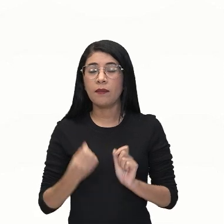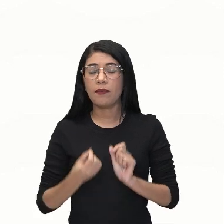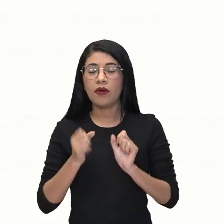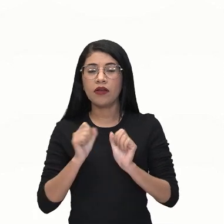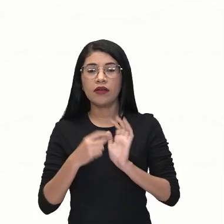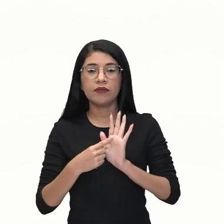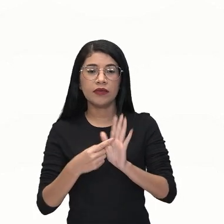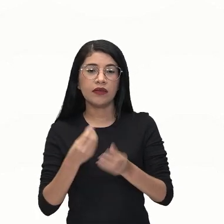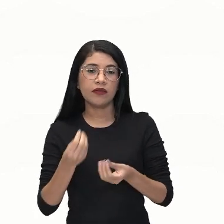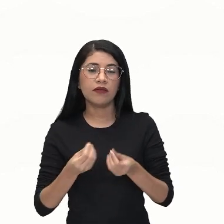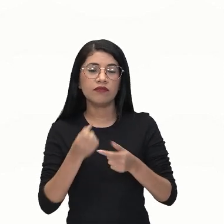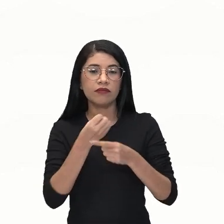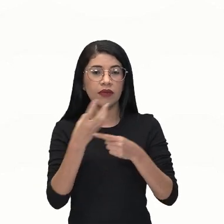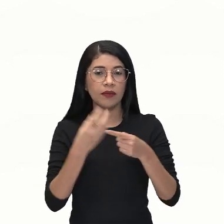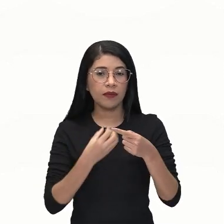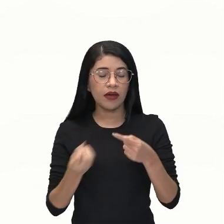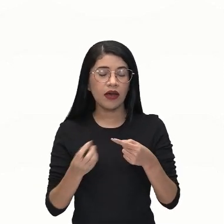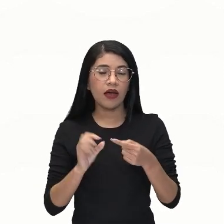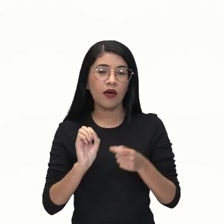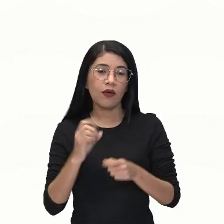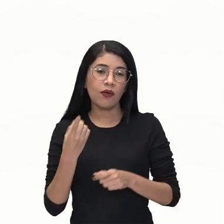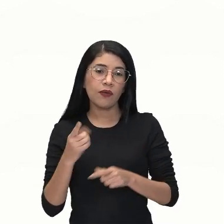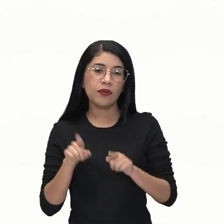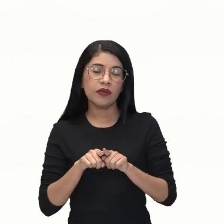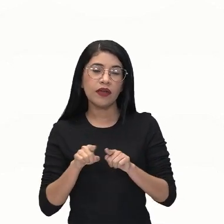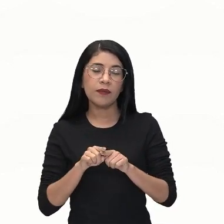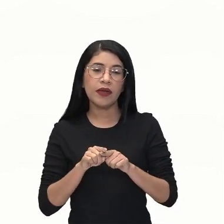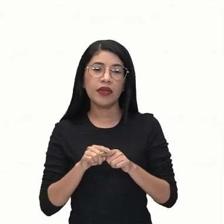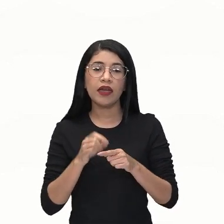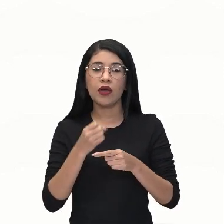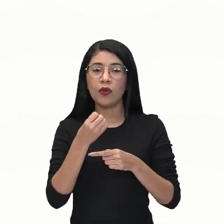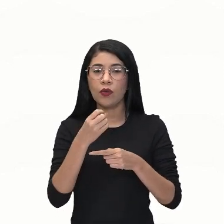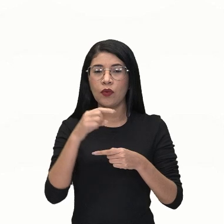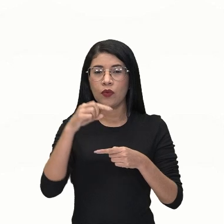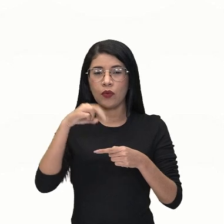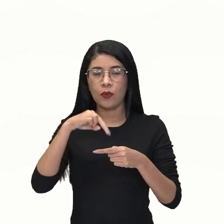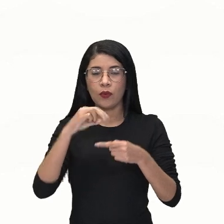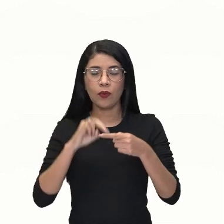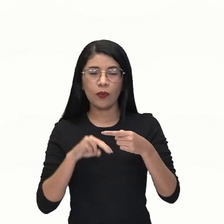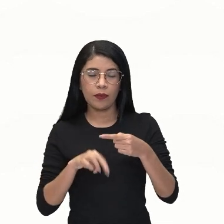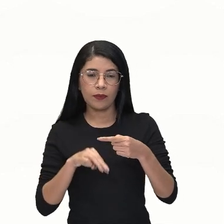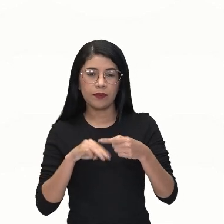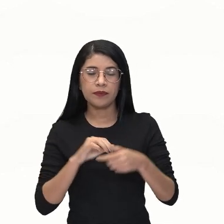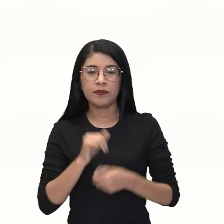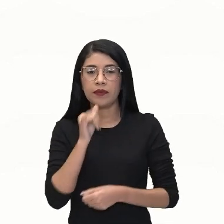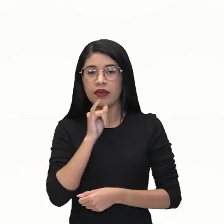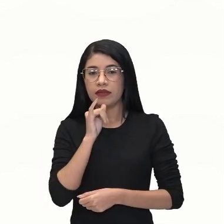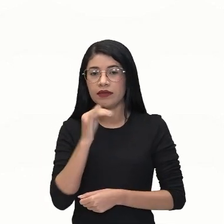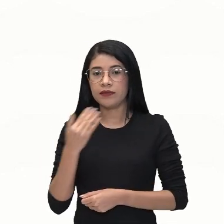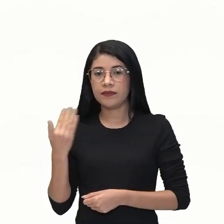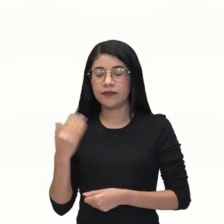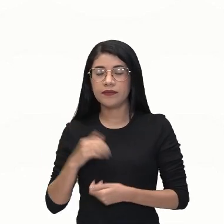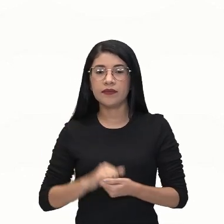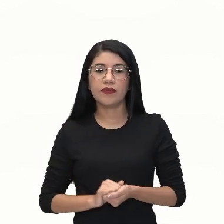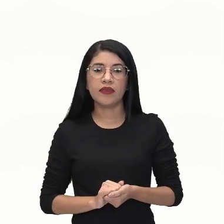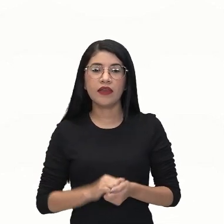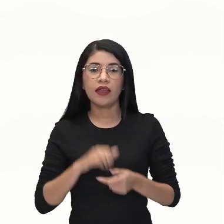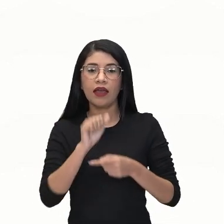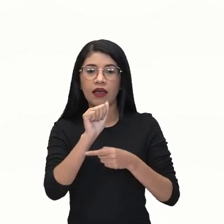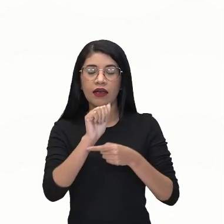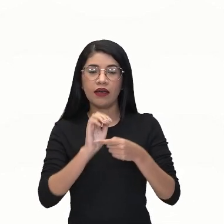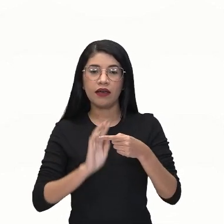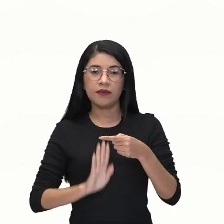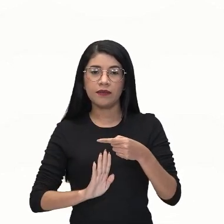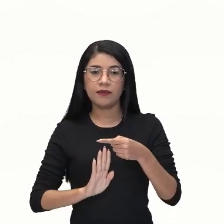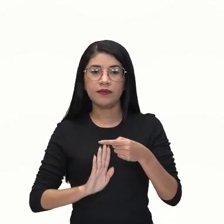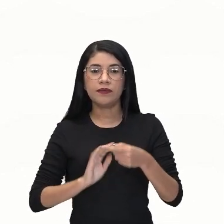como uma fração ou até mesmo como quociente desses dois números. Exemplo, nós temos aqui a razão